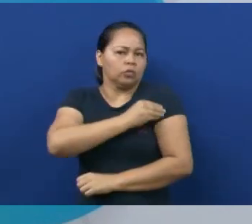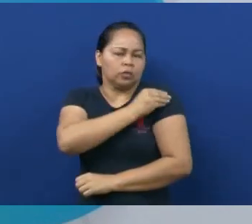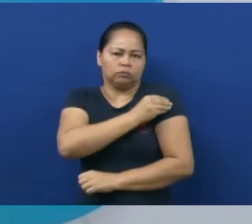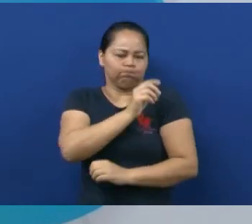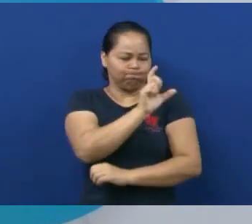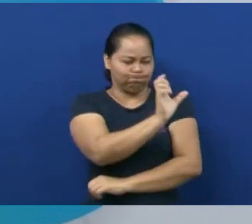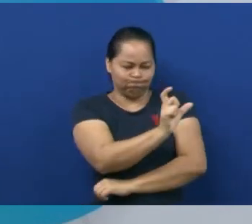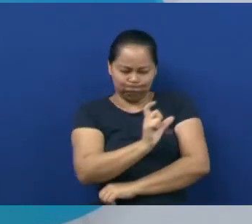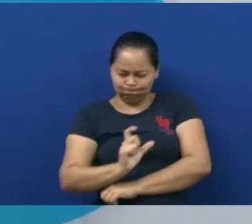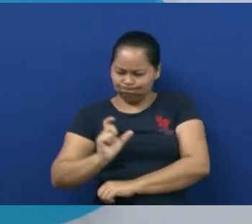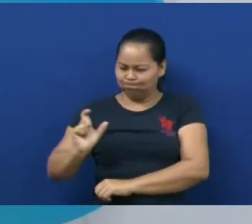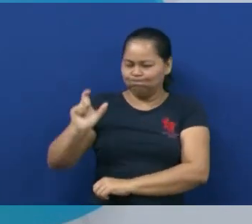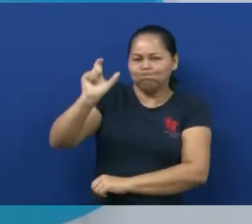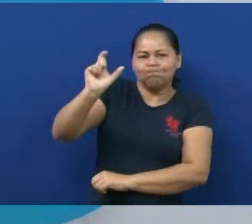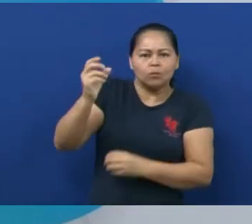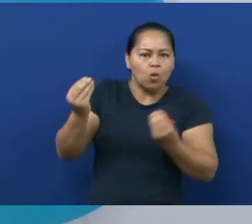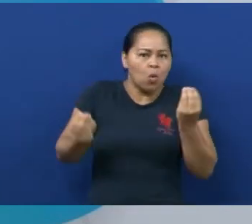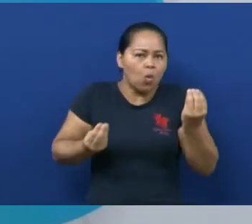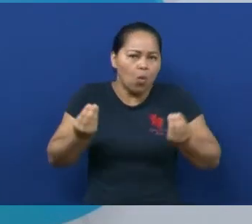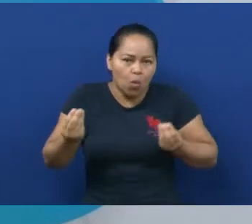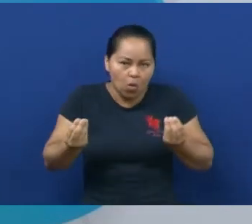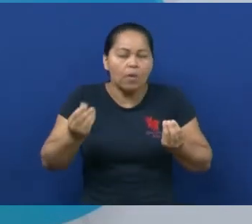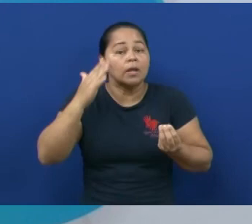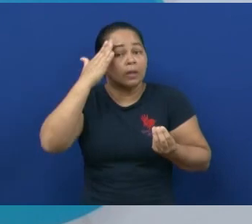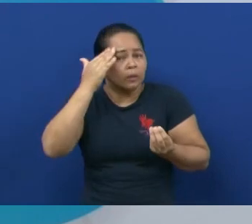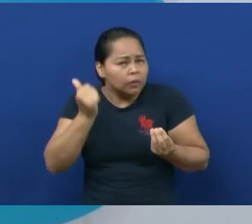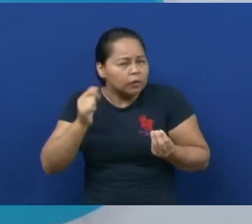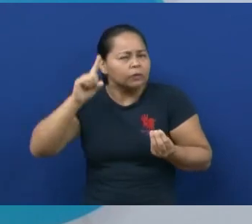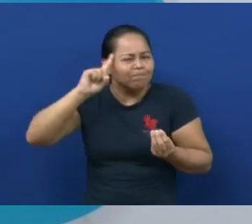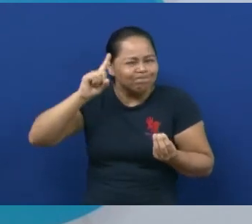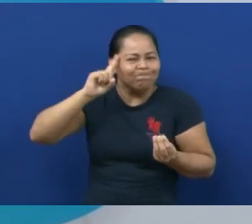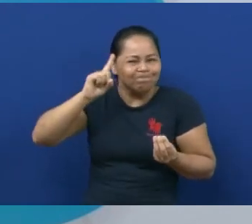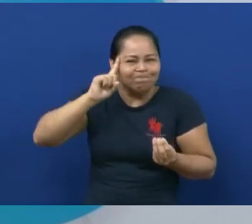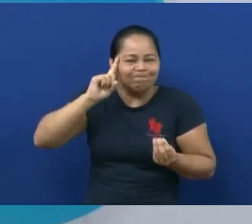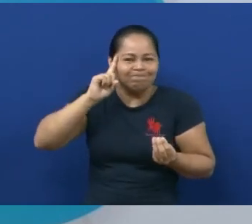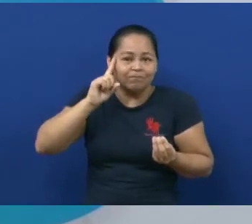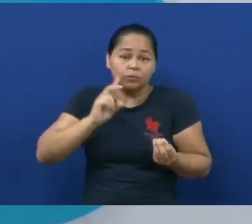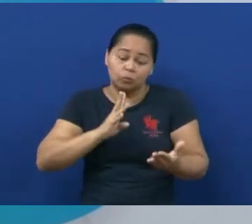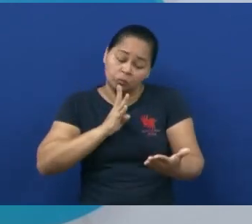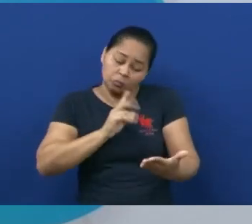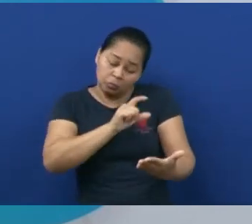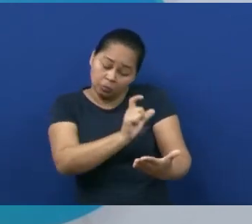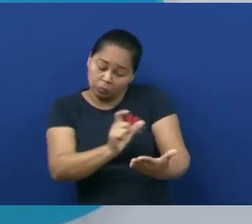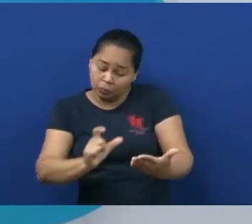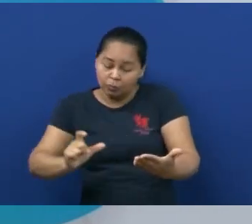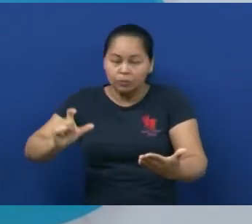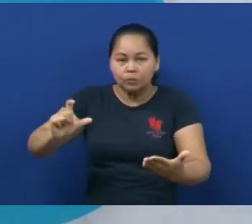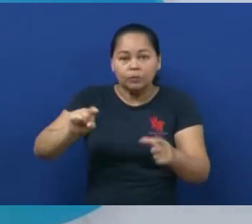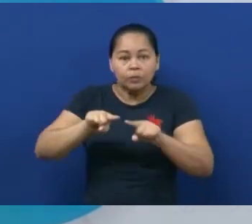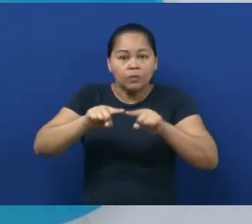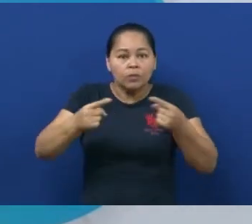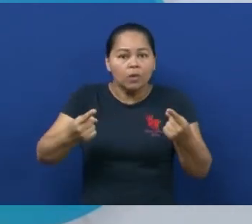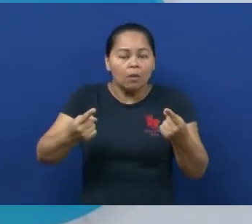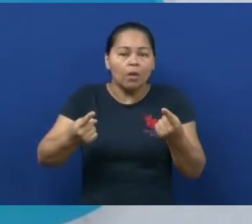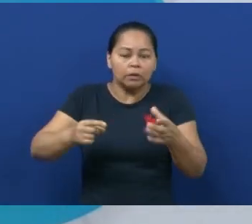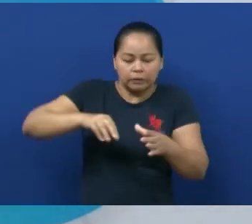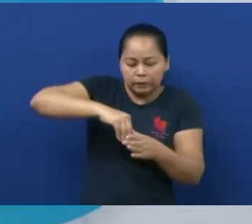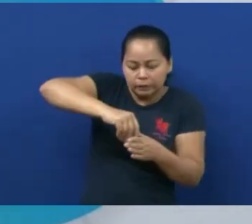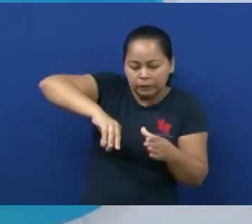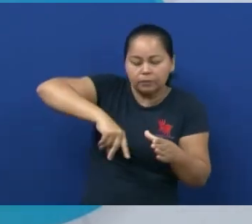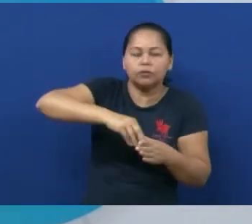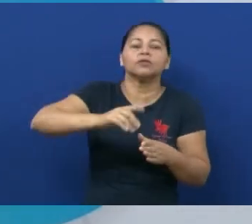Dentre as diversas substâncias que conhecemos no nosso dia a dia, mais especificamente os compostos orgânicos, eles são formados